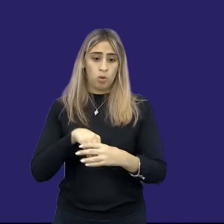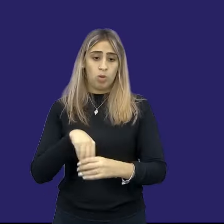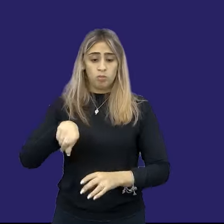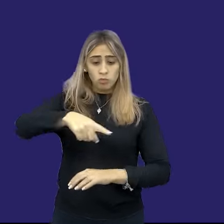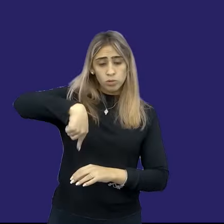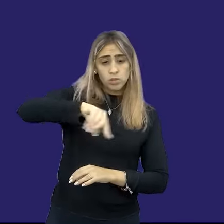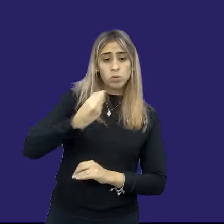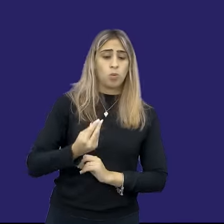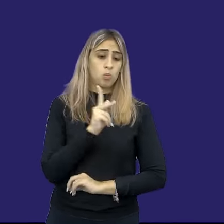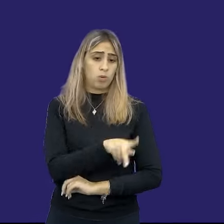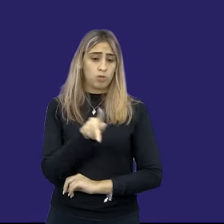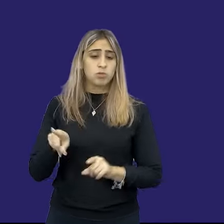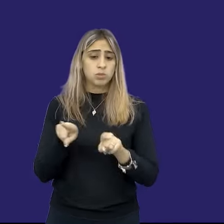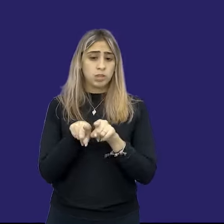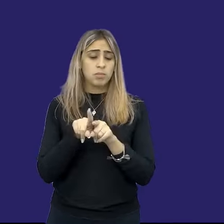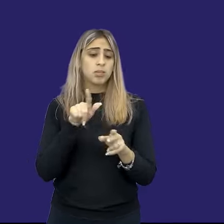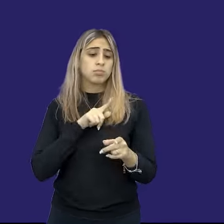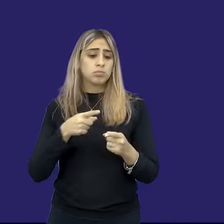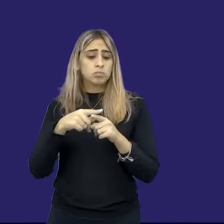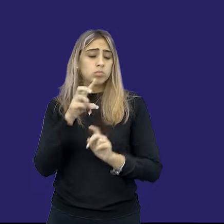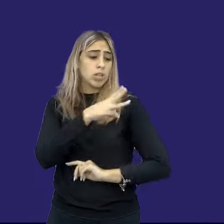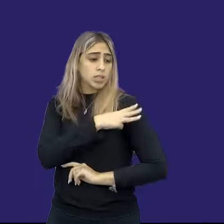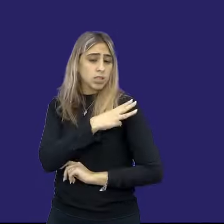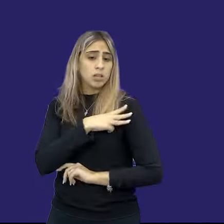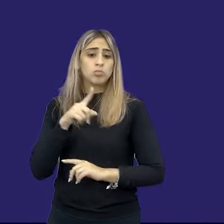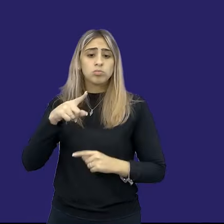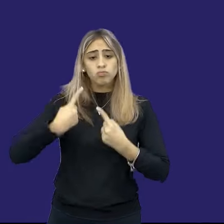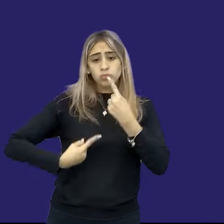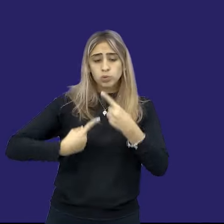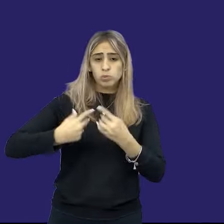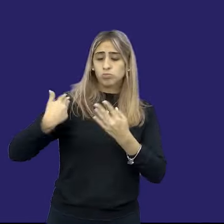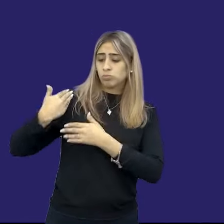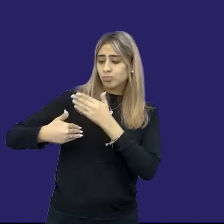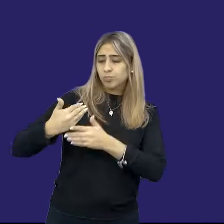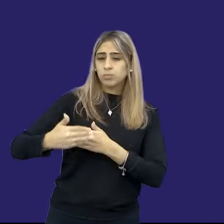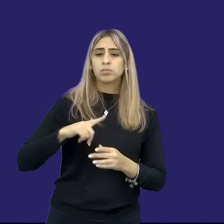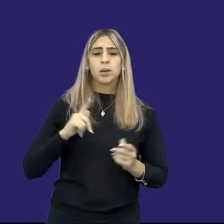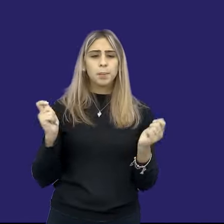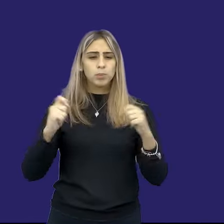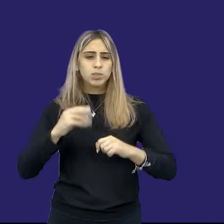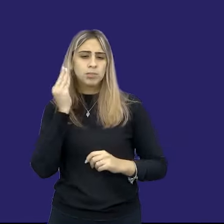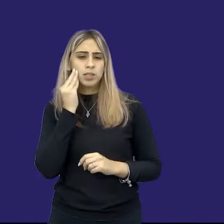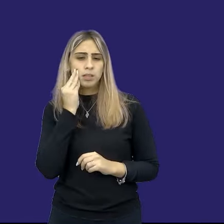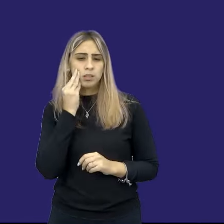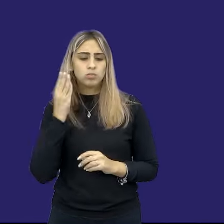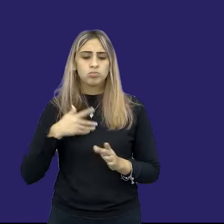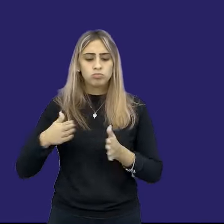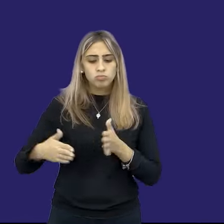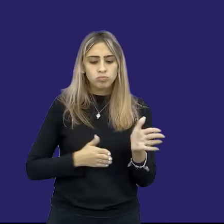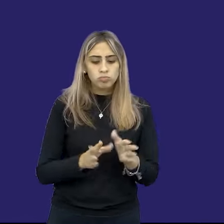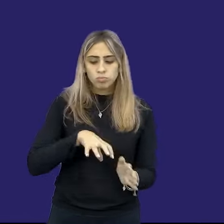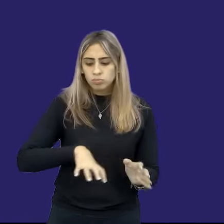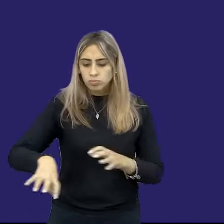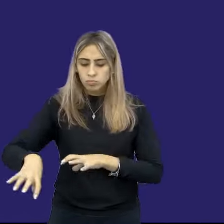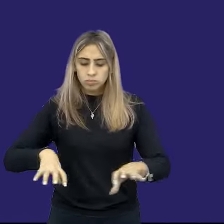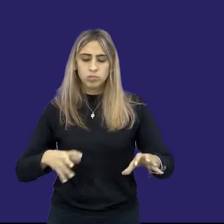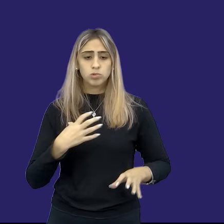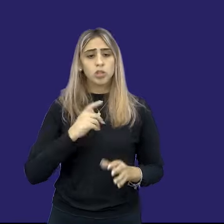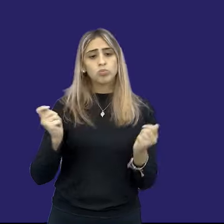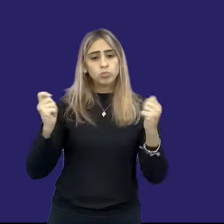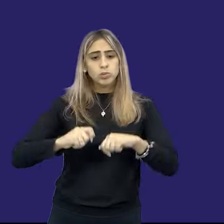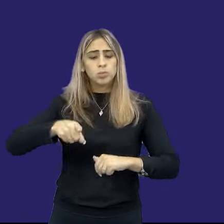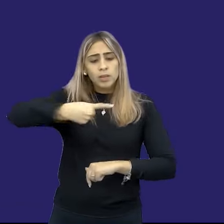com os professores também de terceiro ano, discutirão aí as possibilidades de encaminhamento, as situações possíveis